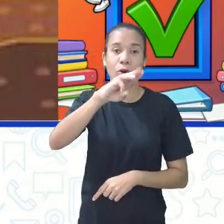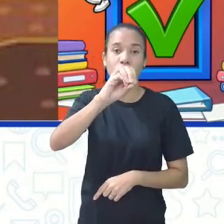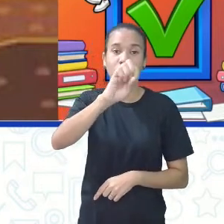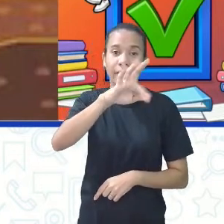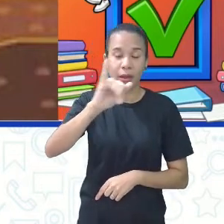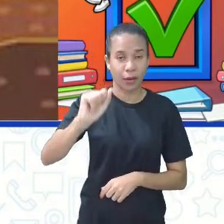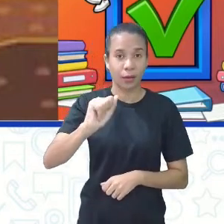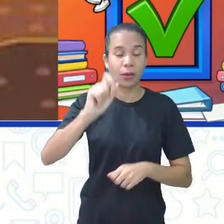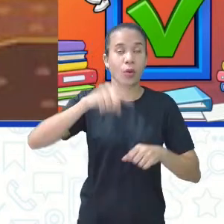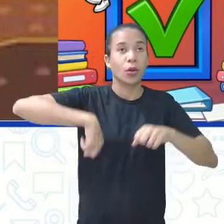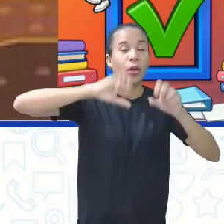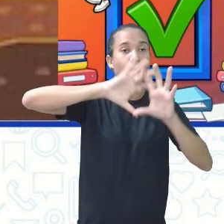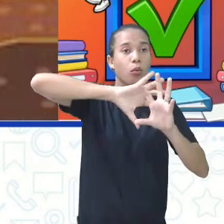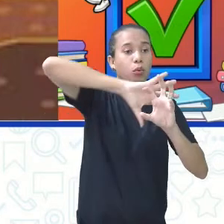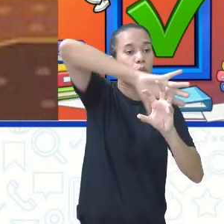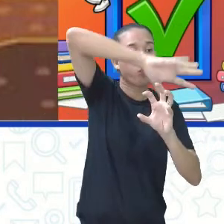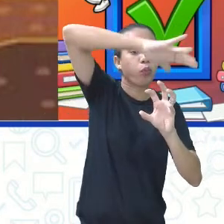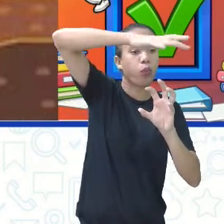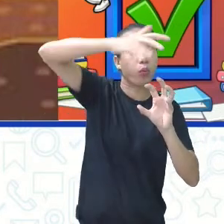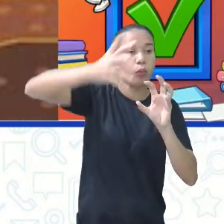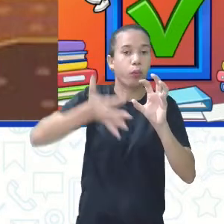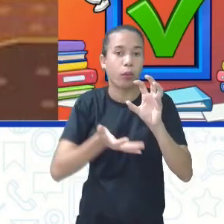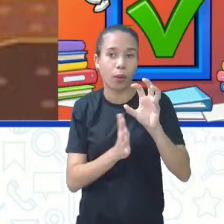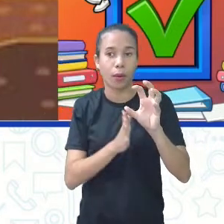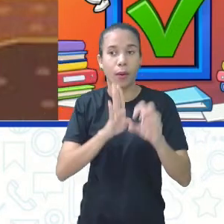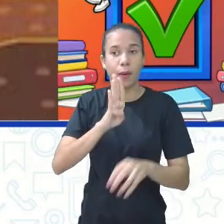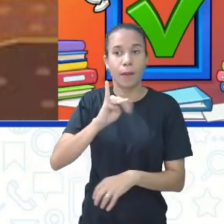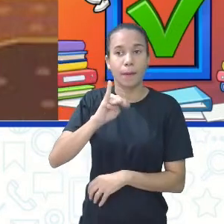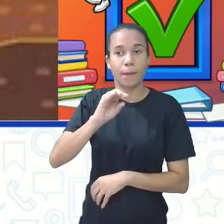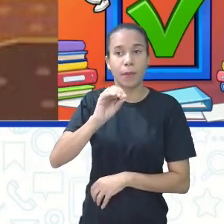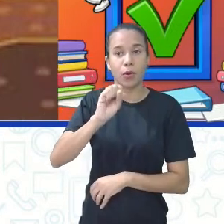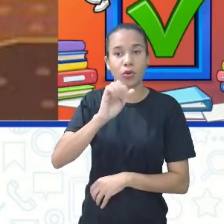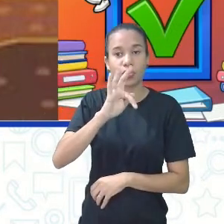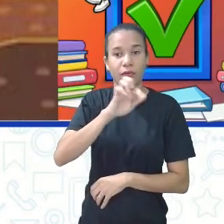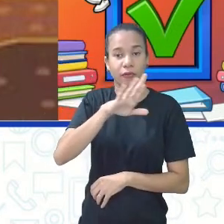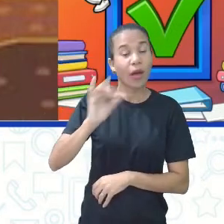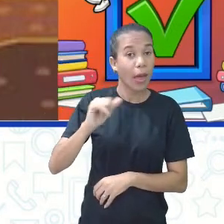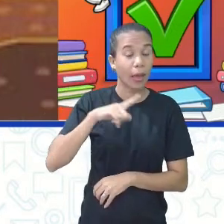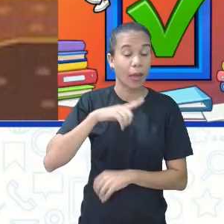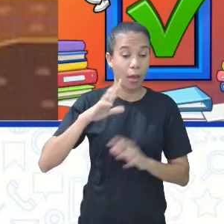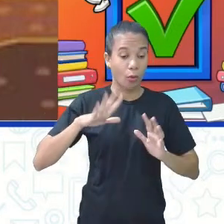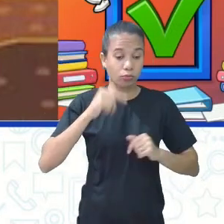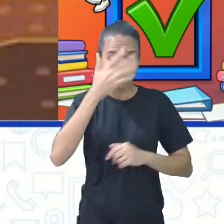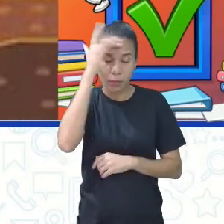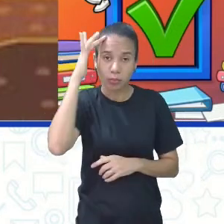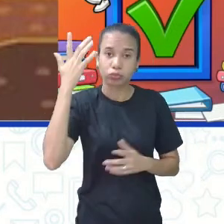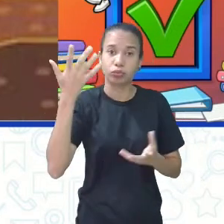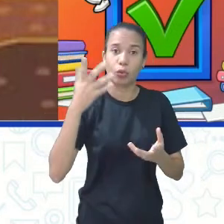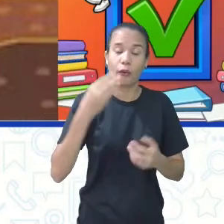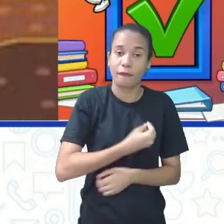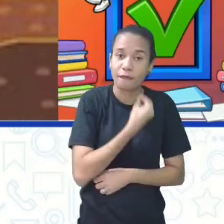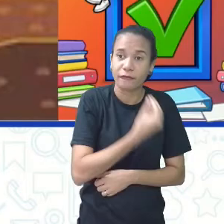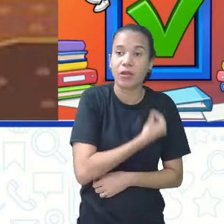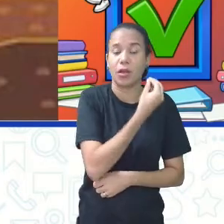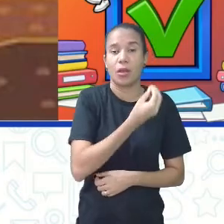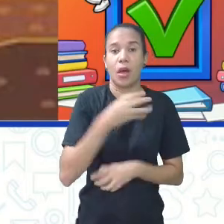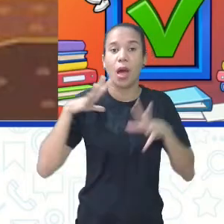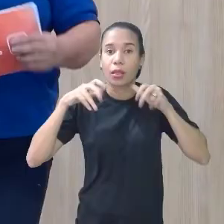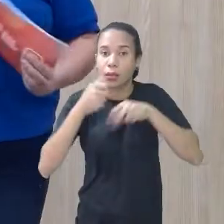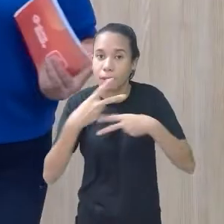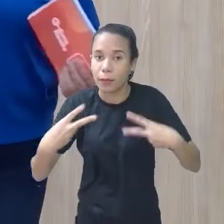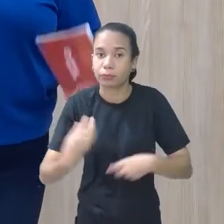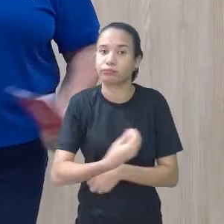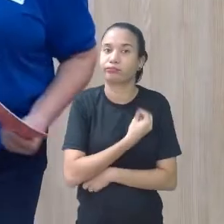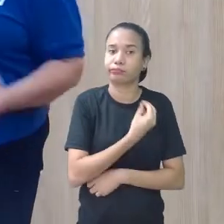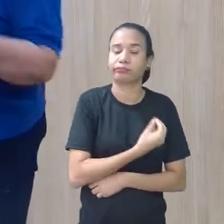a biosfera é todo o conjunto de seres vivos que habita a litosfera, que habita a hidrosfera e que